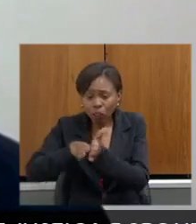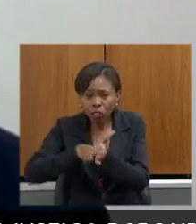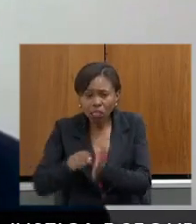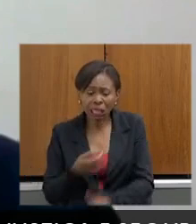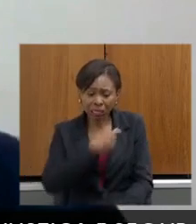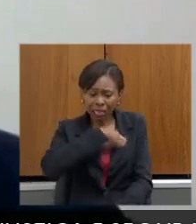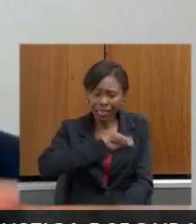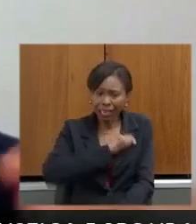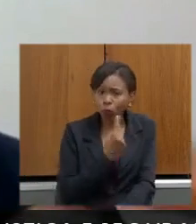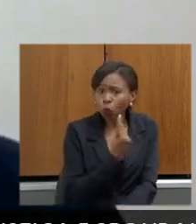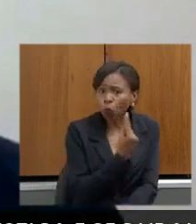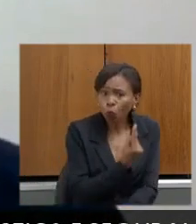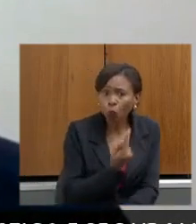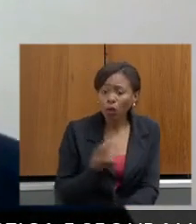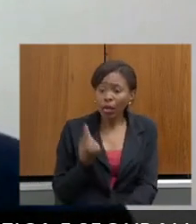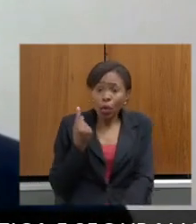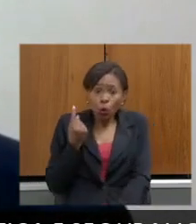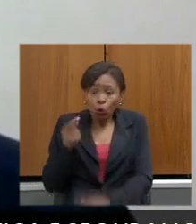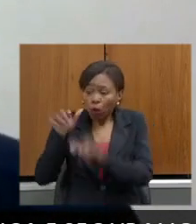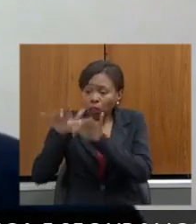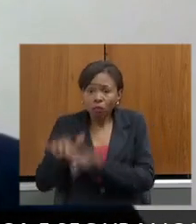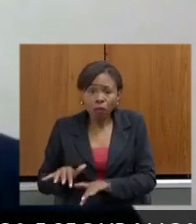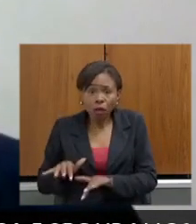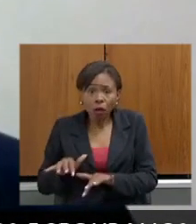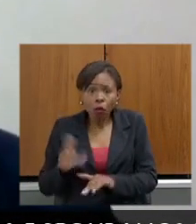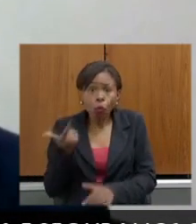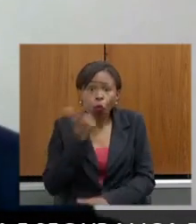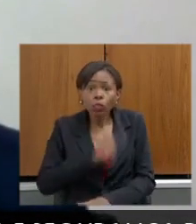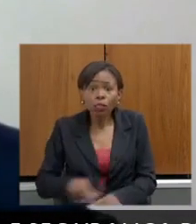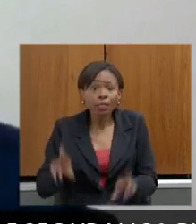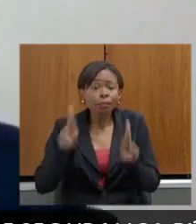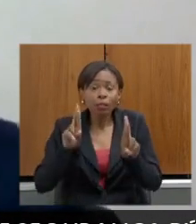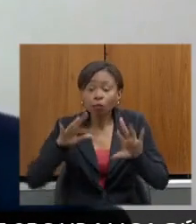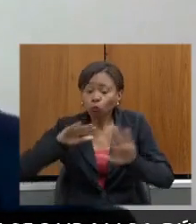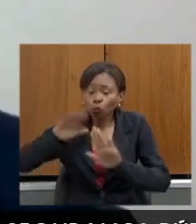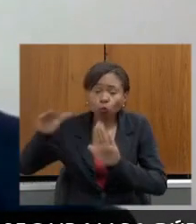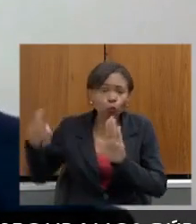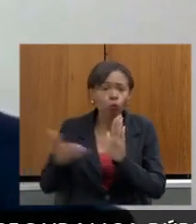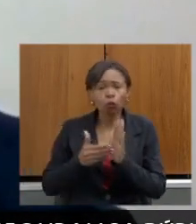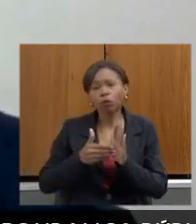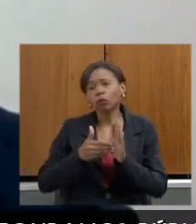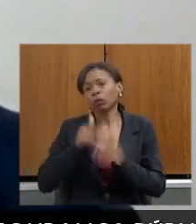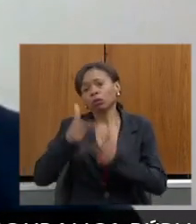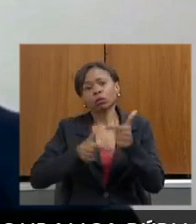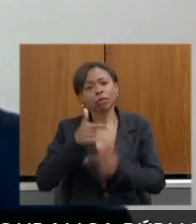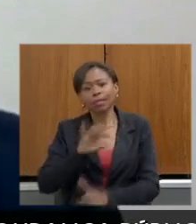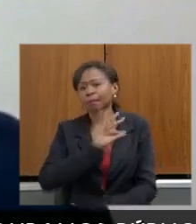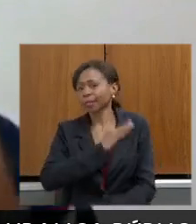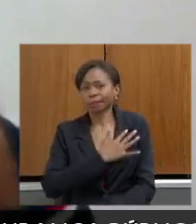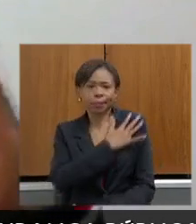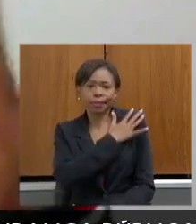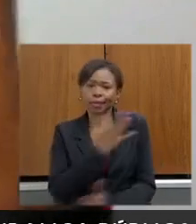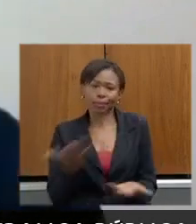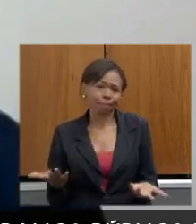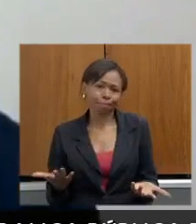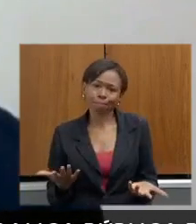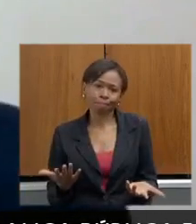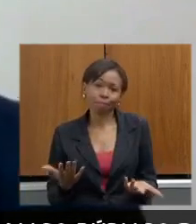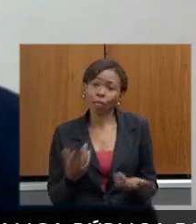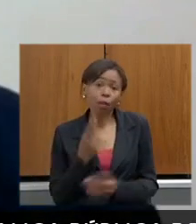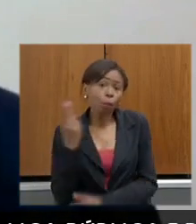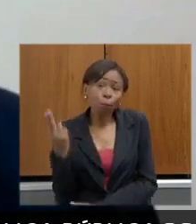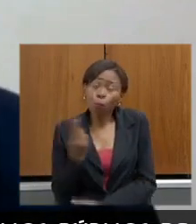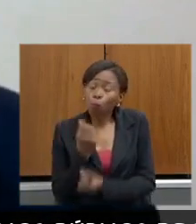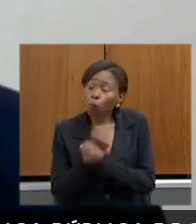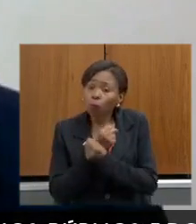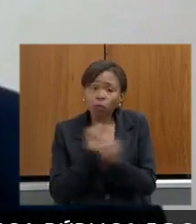esse bom dá conta de todo o serviço apresentado pela polícia militar o que nosso ao policiamento